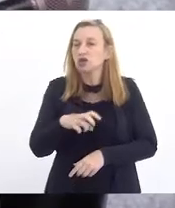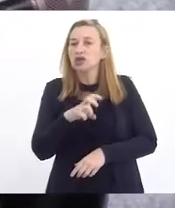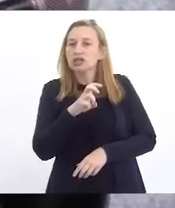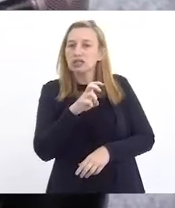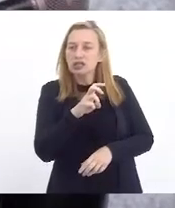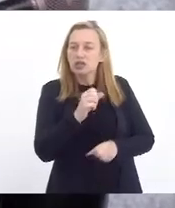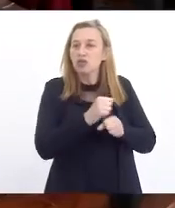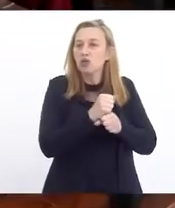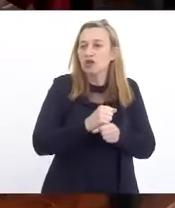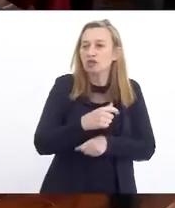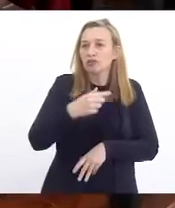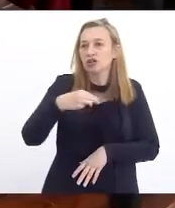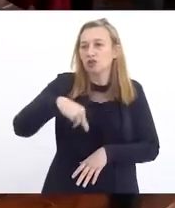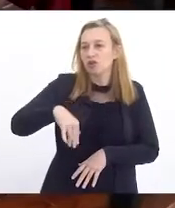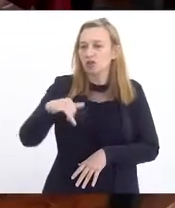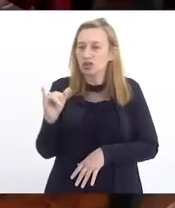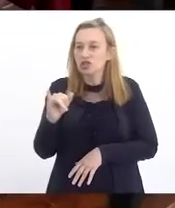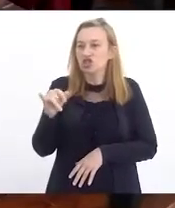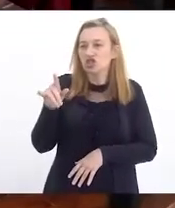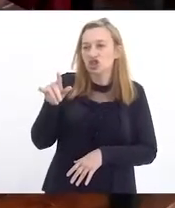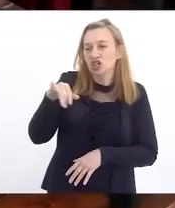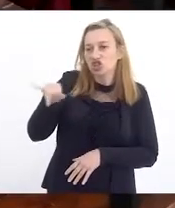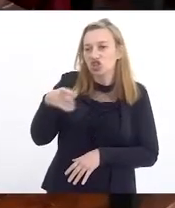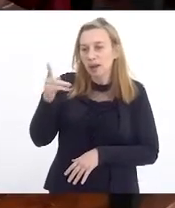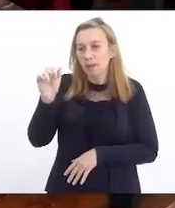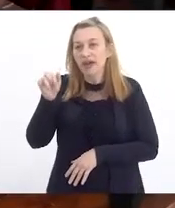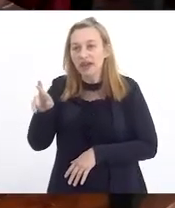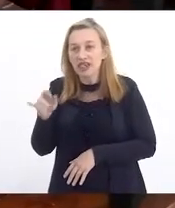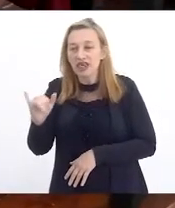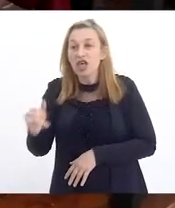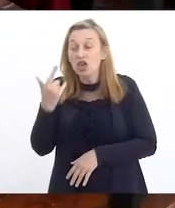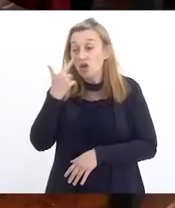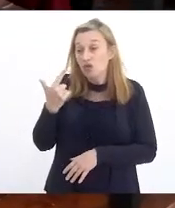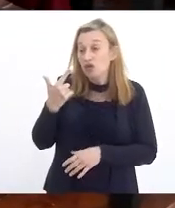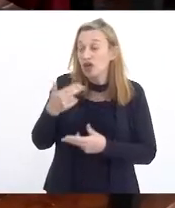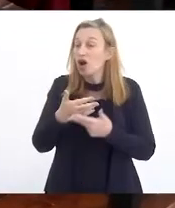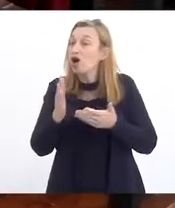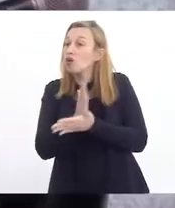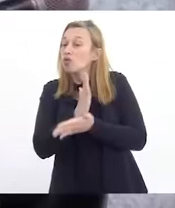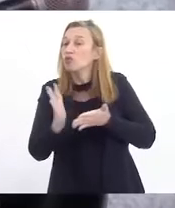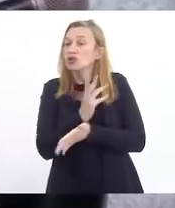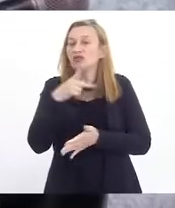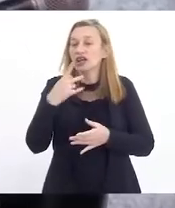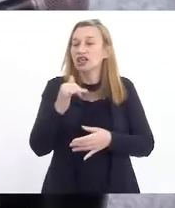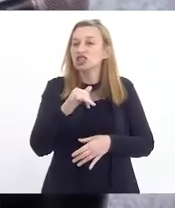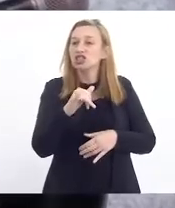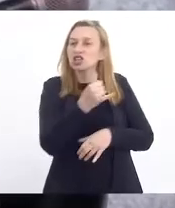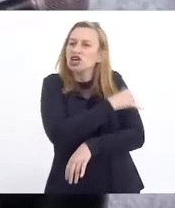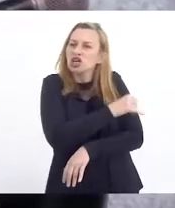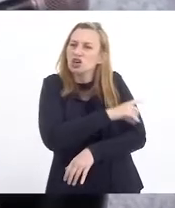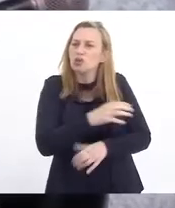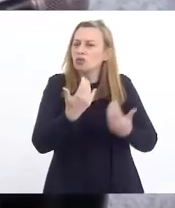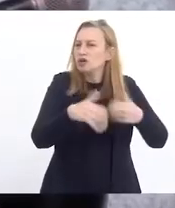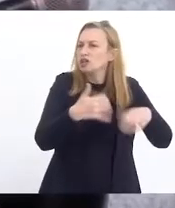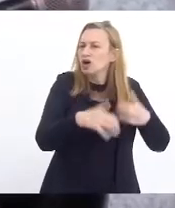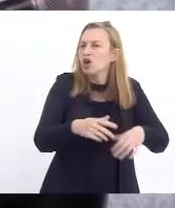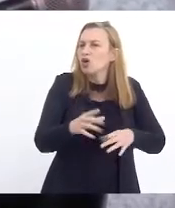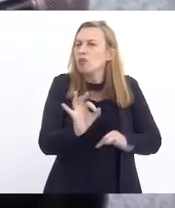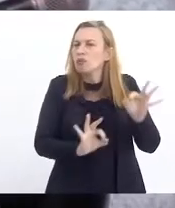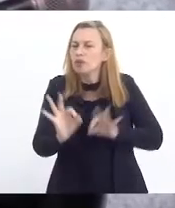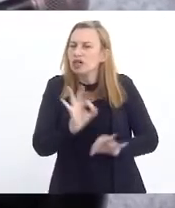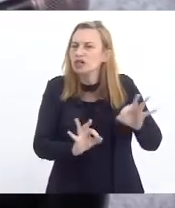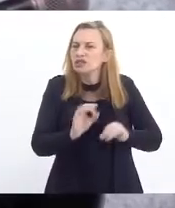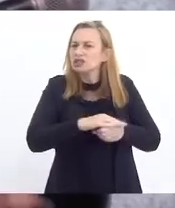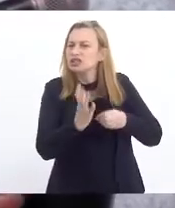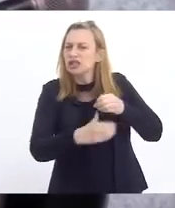seco para Nova Iguaçu, para Japeri. E eu tenho visto umas falas do Rio Metrópole preocupantes, dizendo que eles vão elaborar agora um plano metropolitano de saneamento